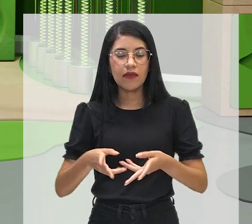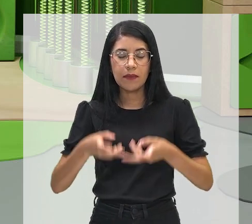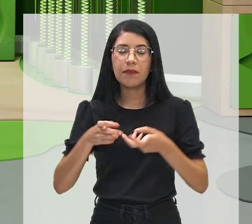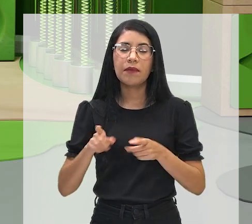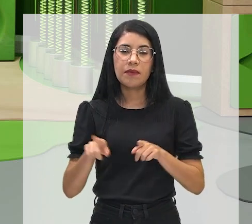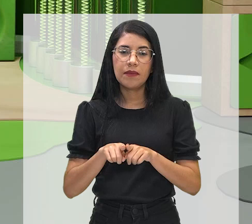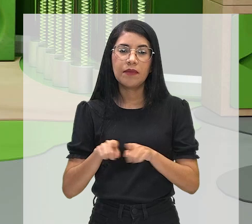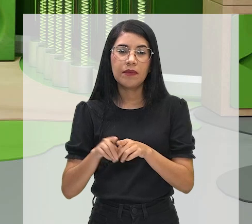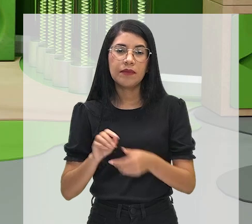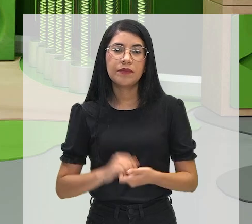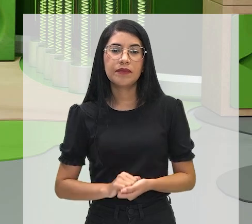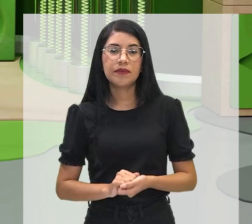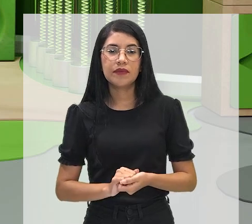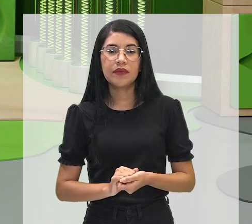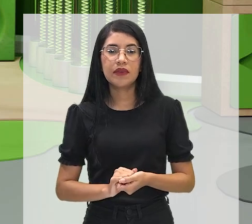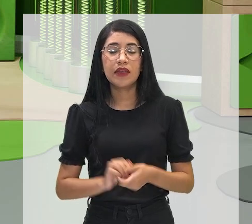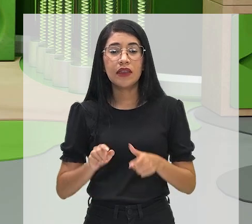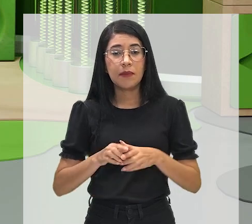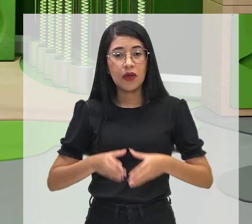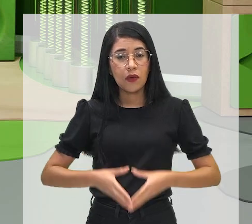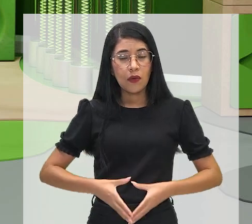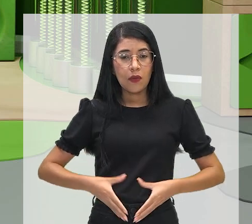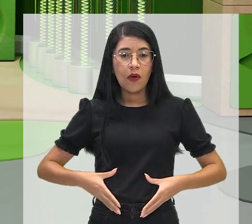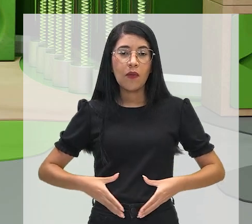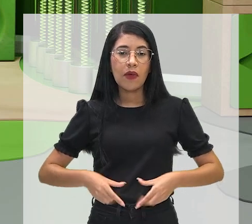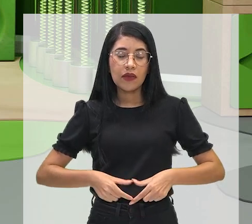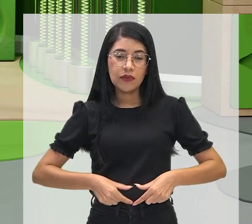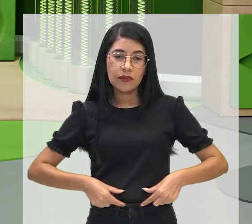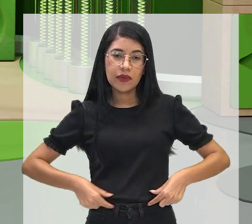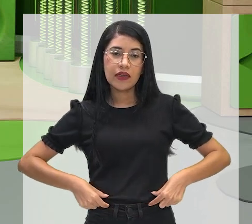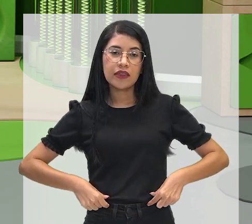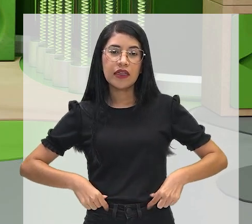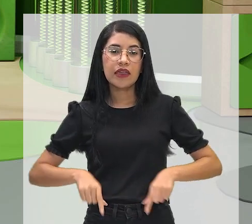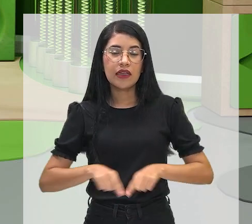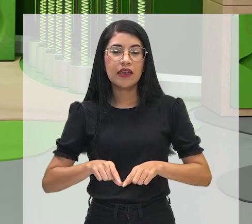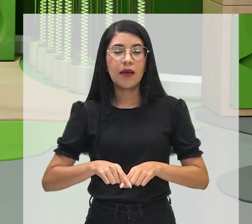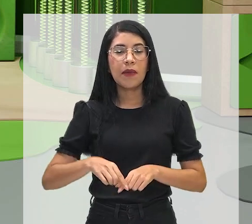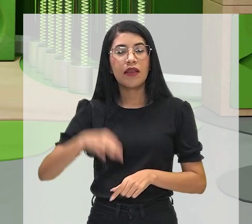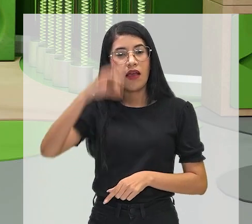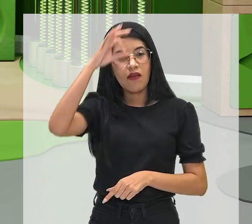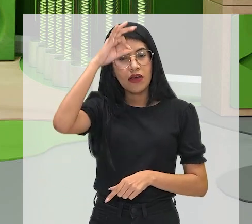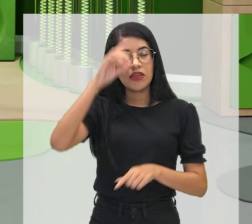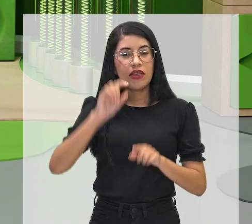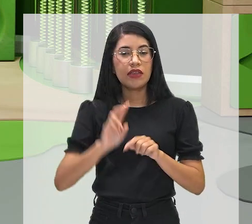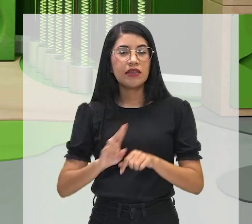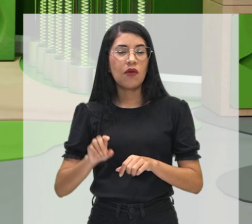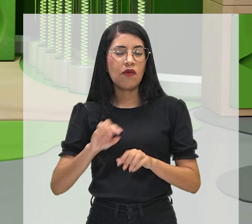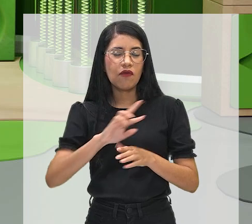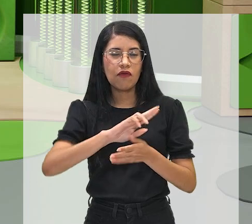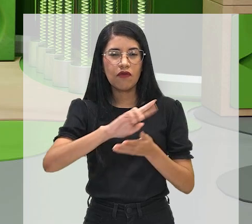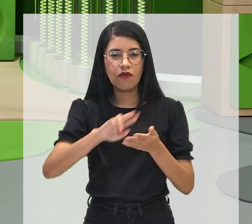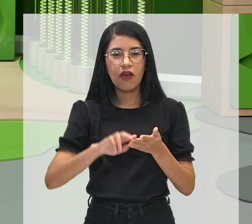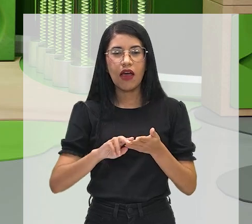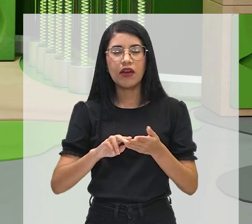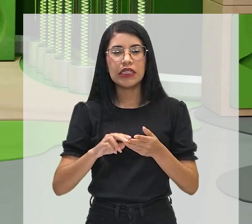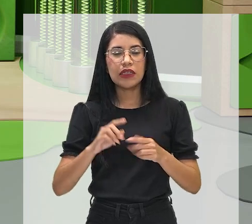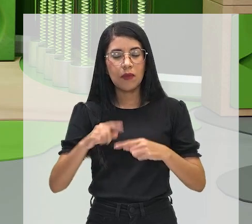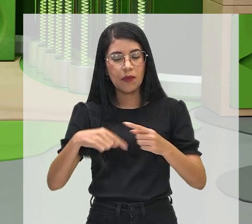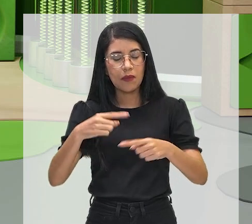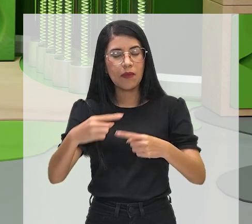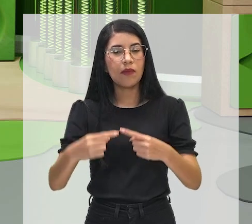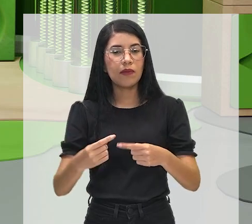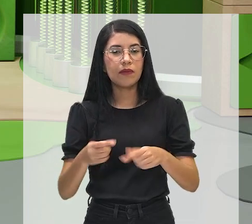identificá-los no seu corpo. Aumento do útero, das tubas uterinas e da vagina, que são os órgãos ali responsáveis